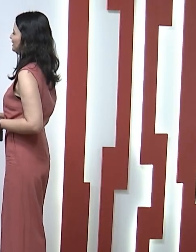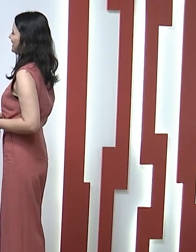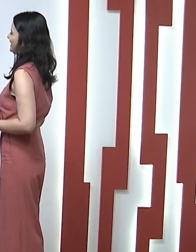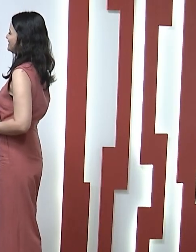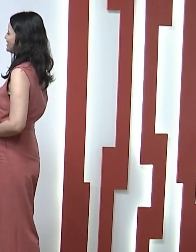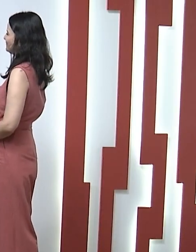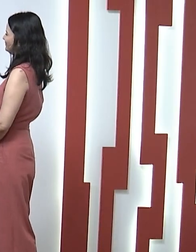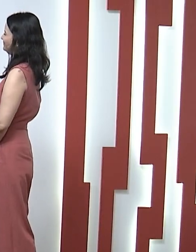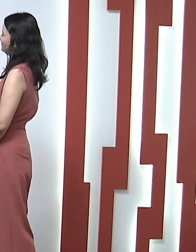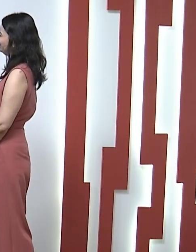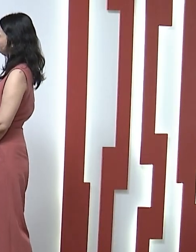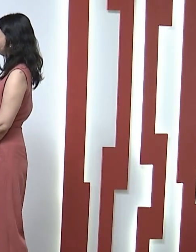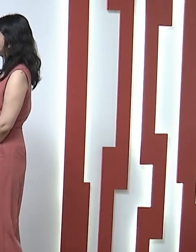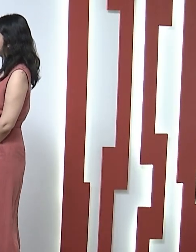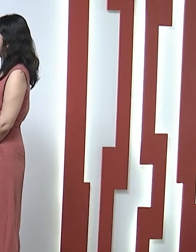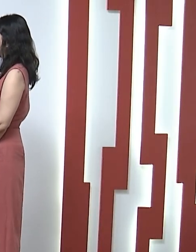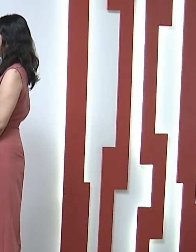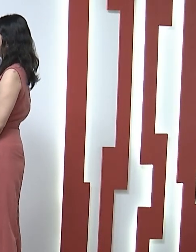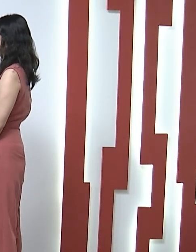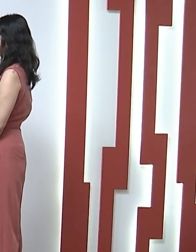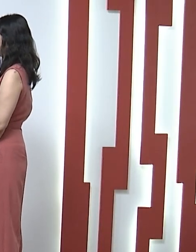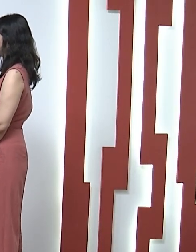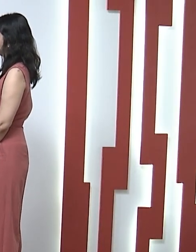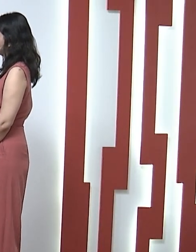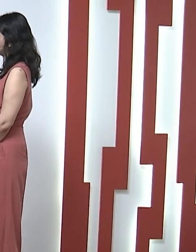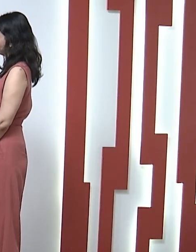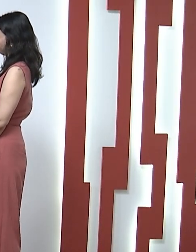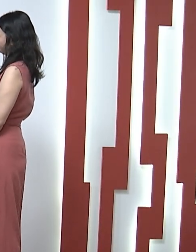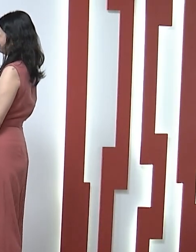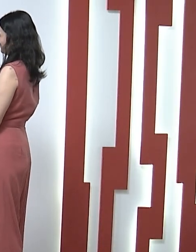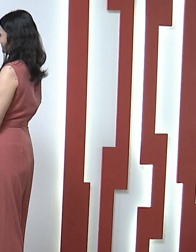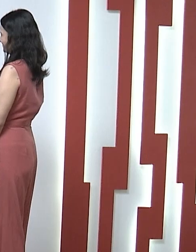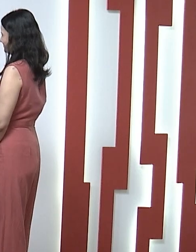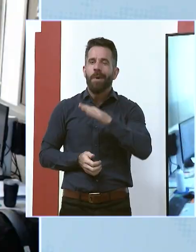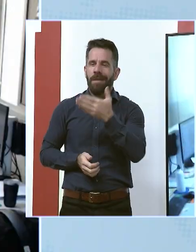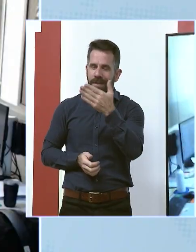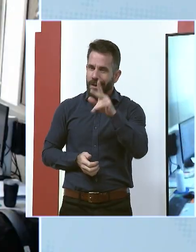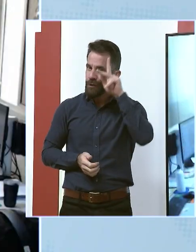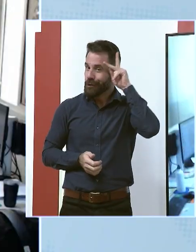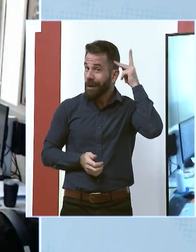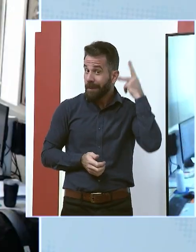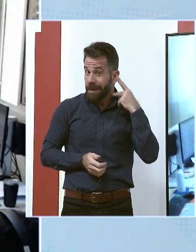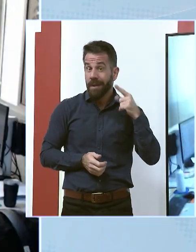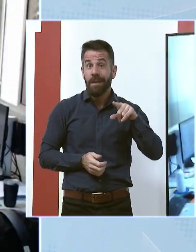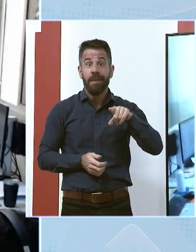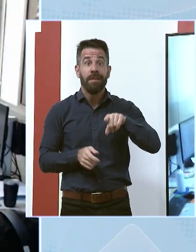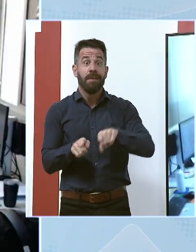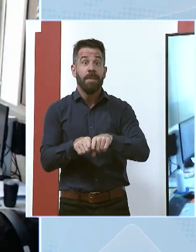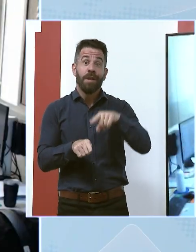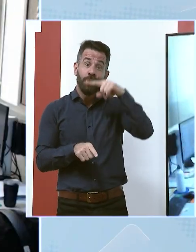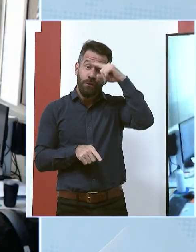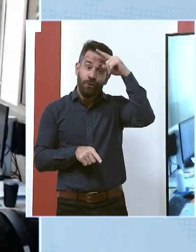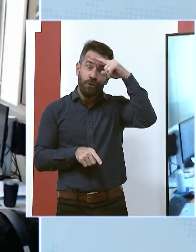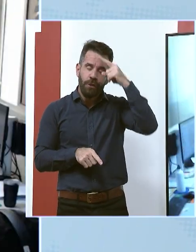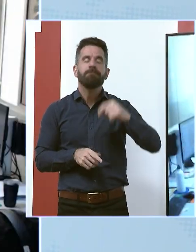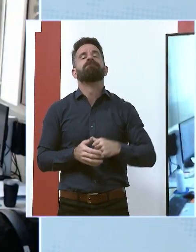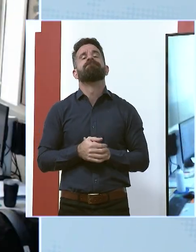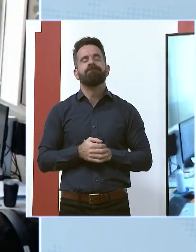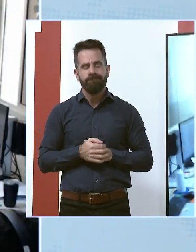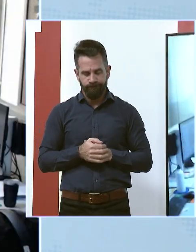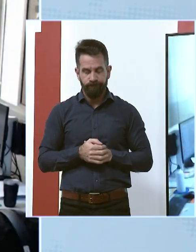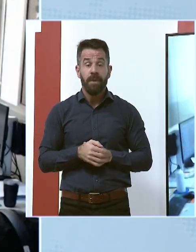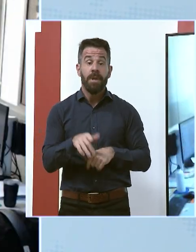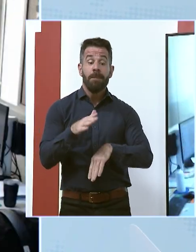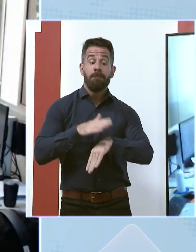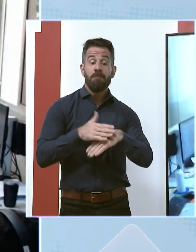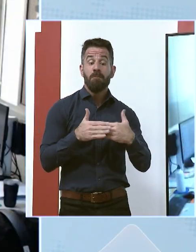férias. Boa tarde. Boa tarde, Camila e professor Diego. É isso mesmo. O acesso às telas cresce muito durante